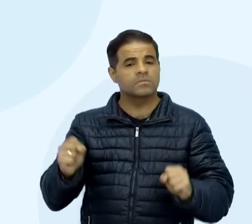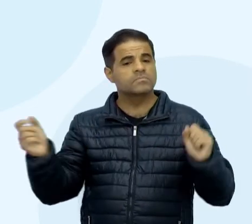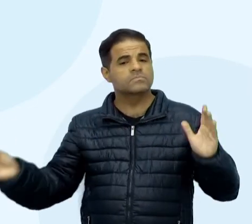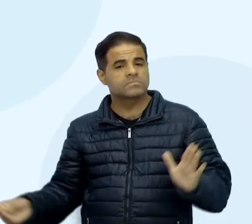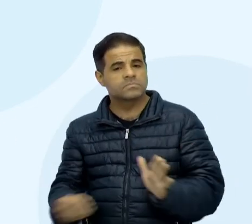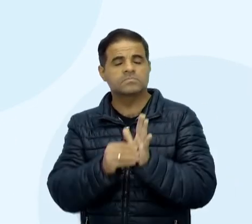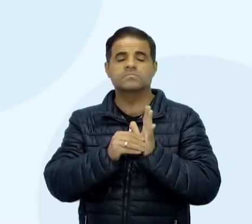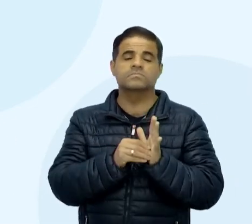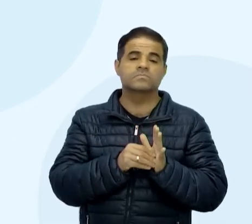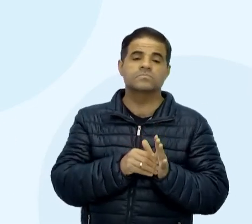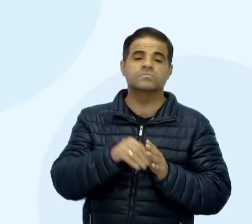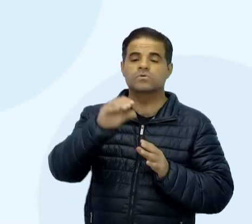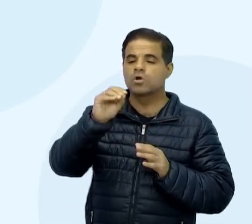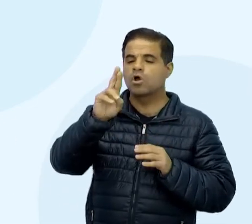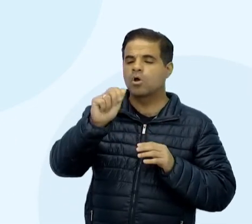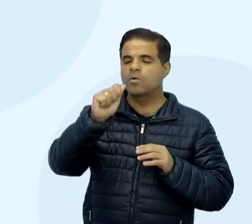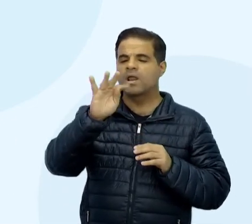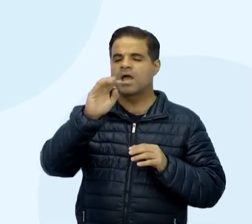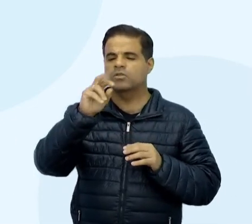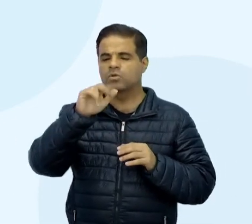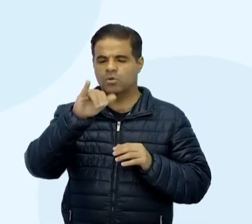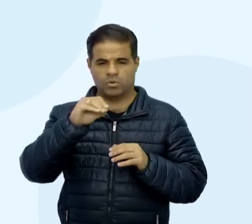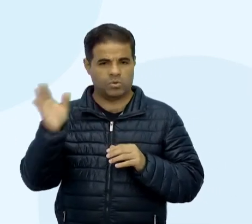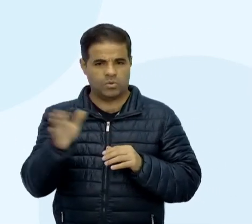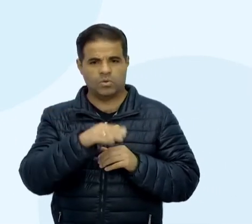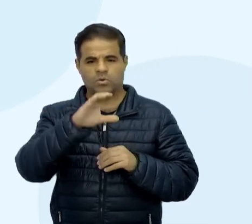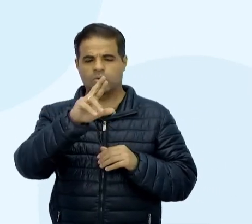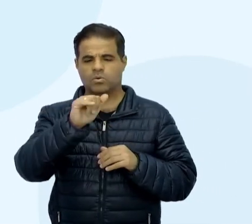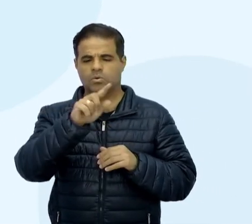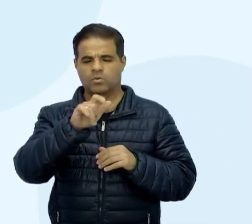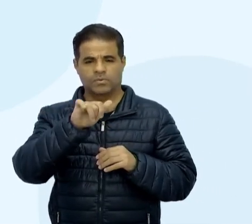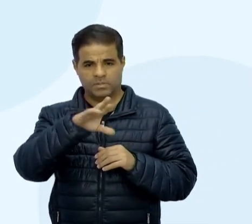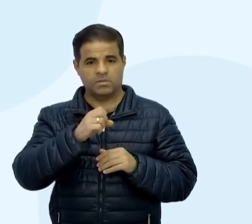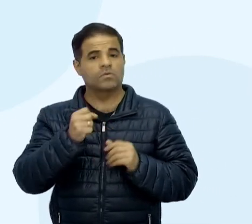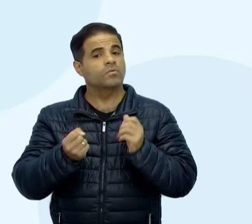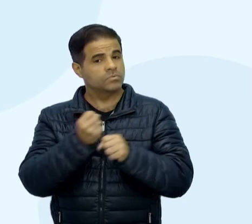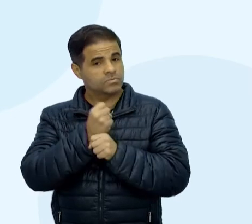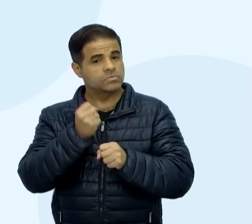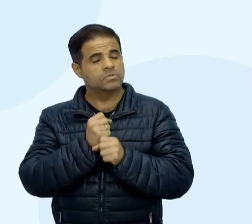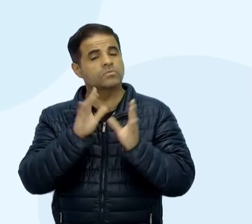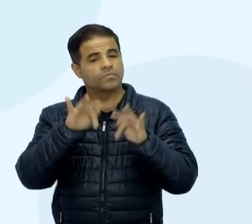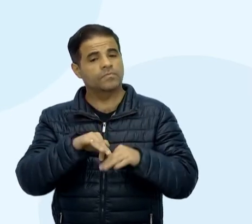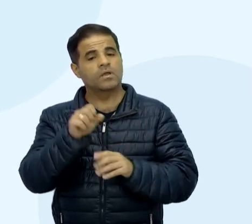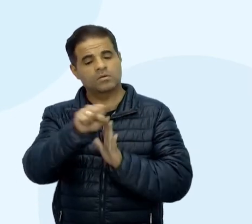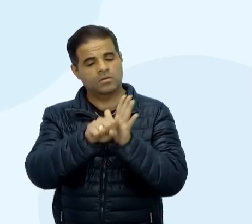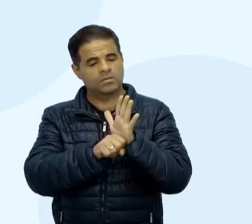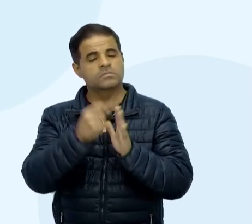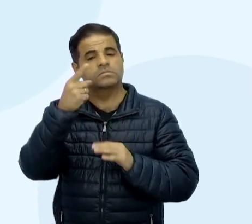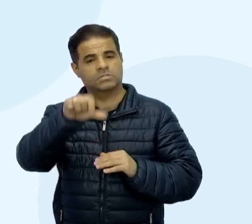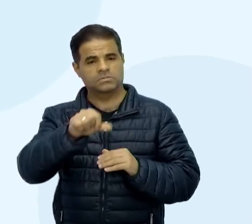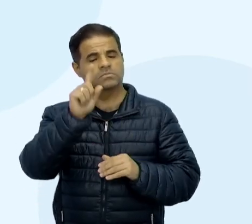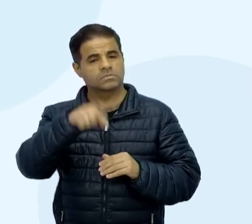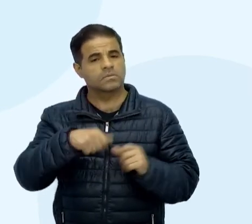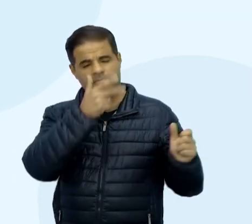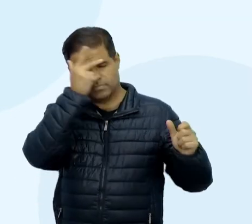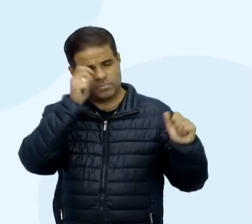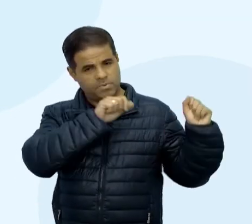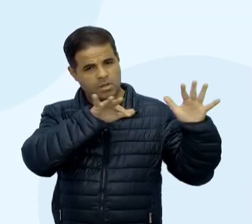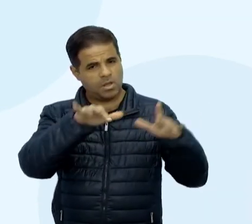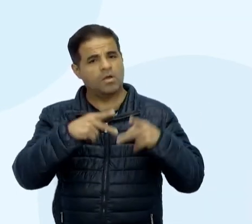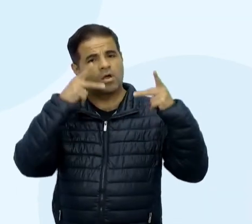destacar o Oratório do Cruzeiro, que foi construído no final do século XIX, tá? Que é um ponto turístico que é visitado